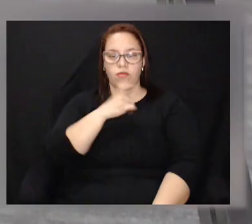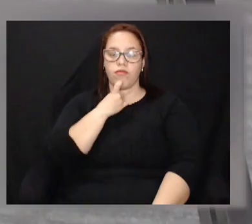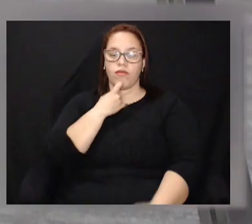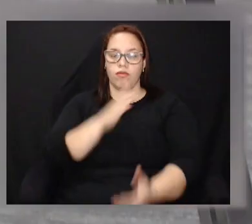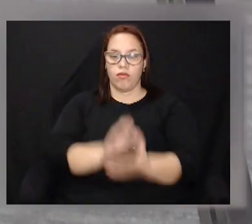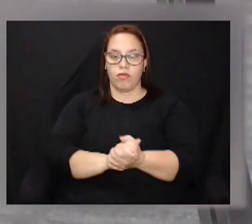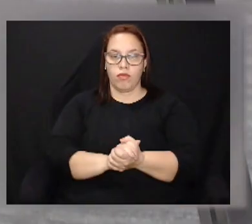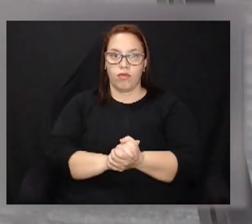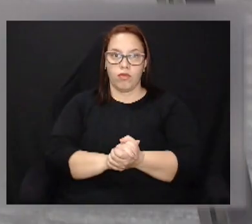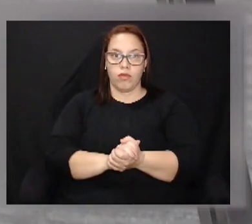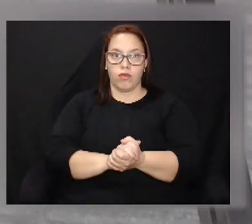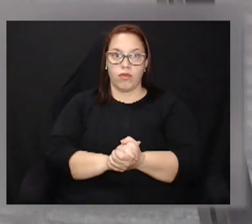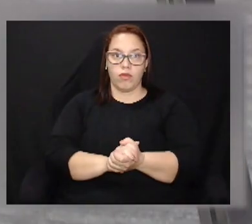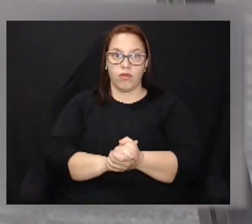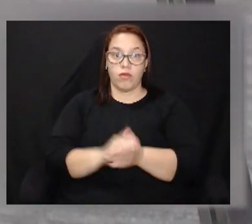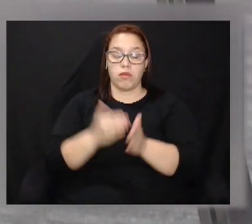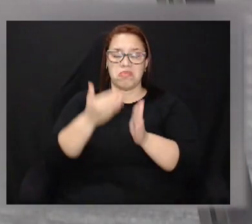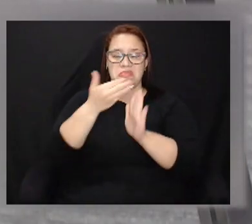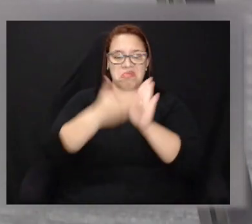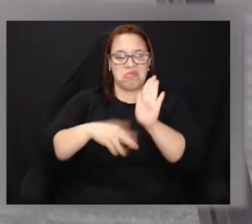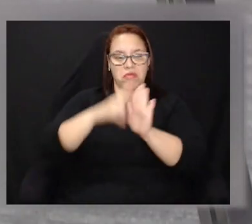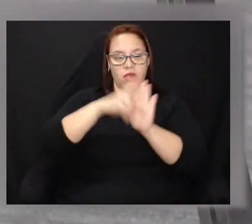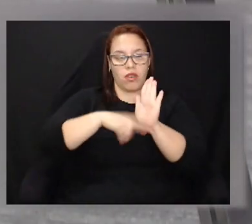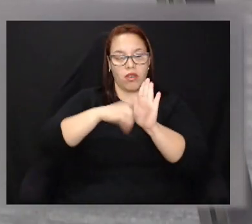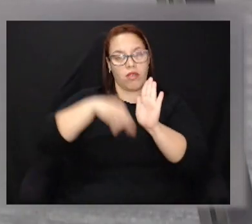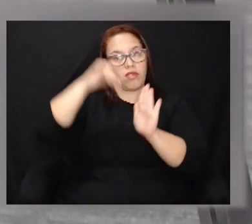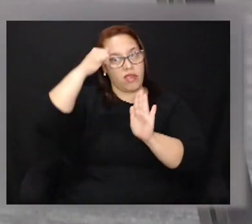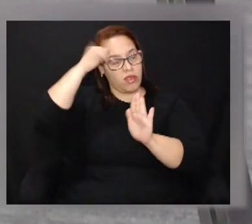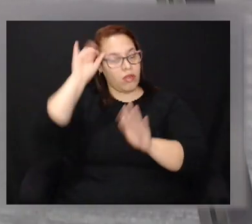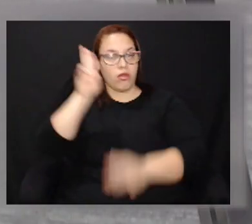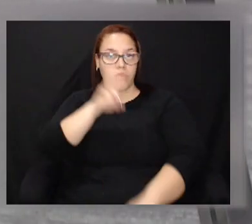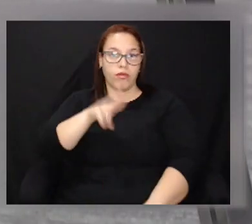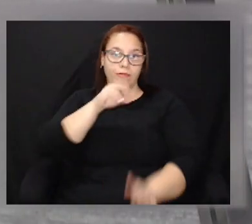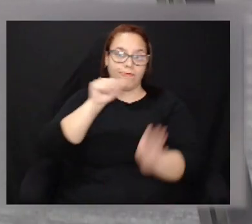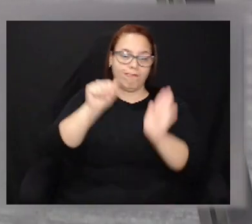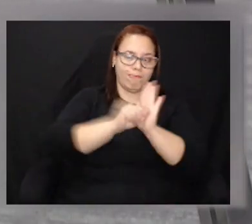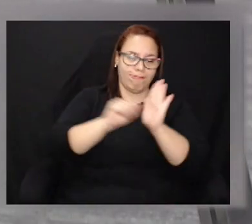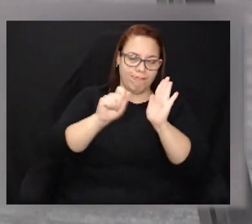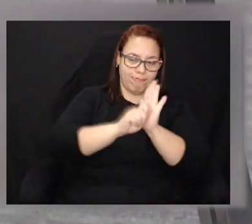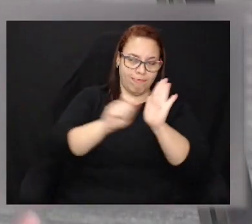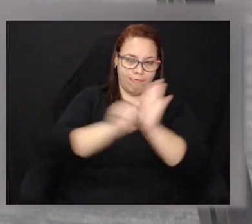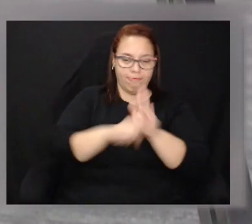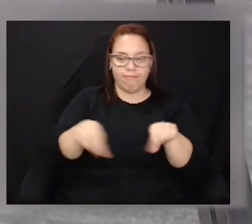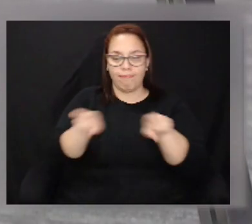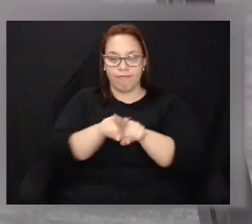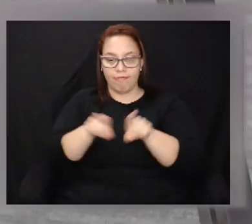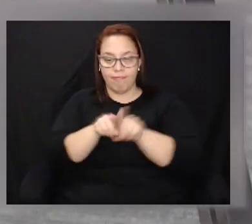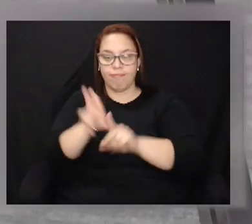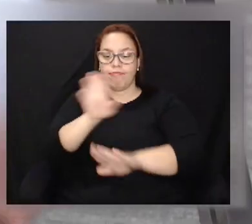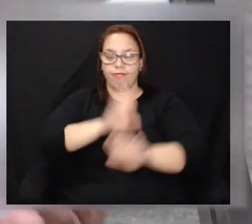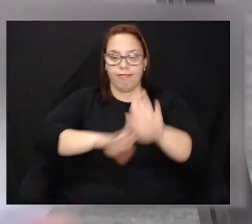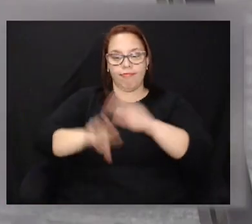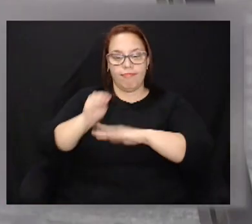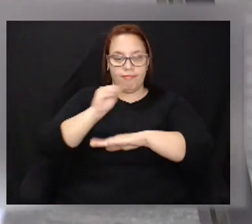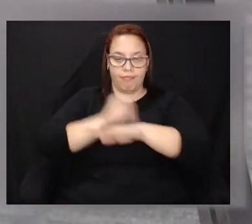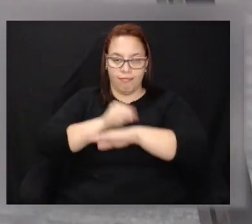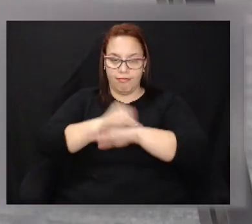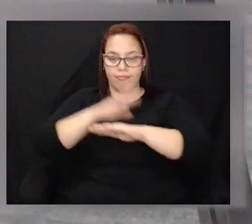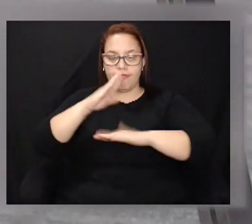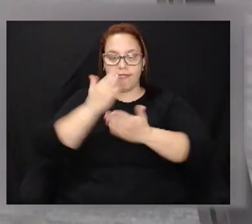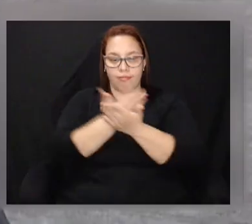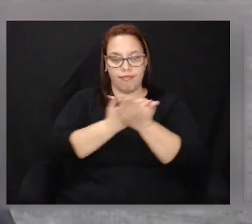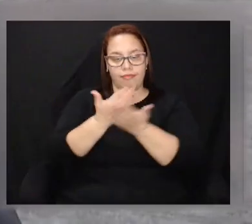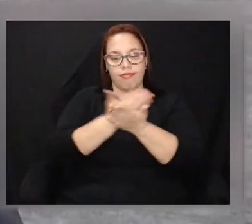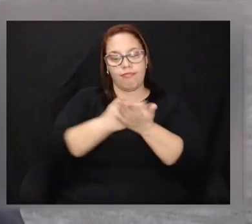traçando diretrizes para as ações de prevenção ao uso e abuso de drogas e também ao cuidado, tratamento, também para além ações